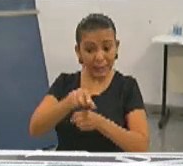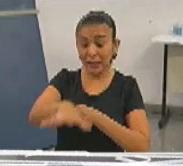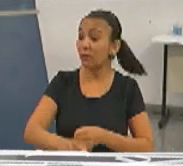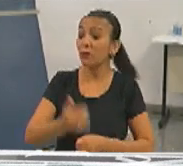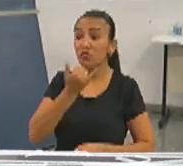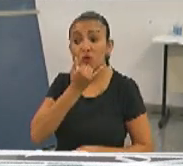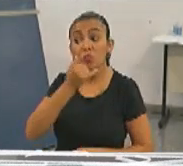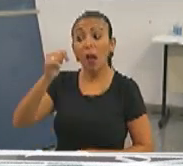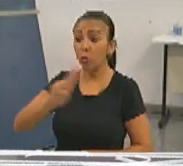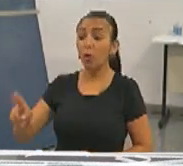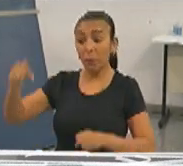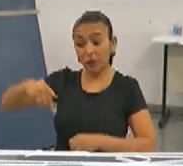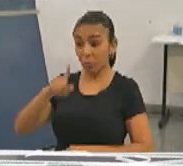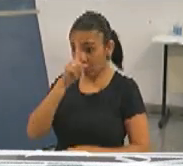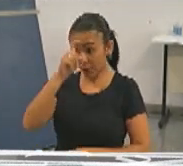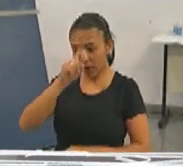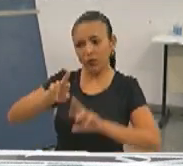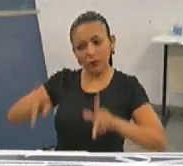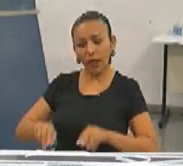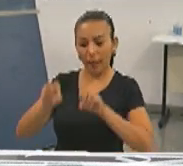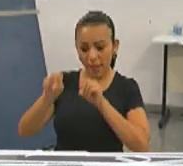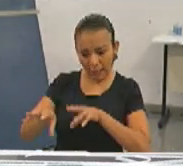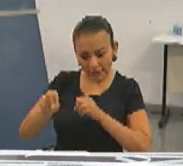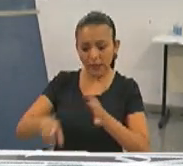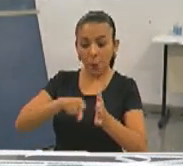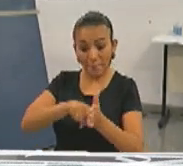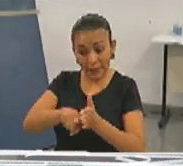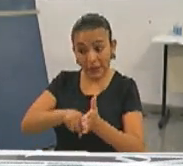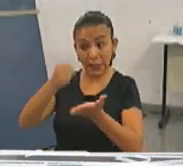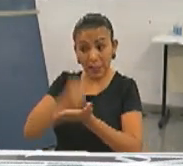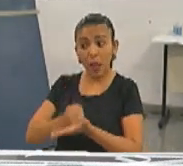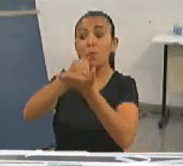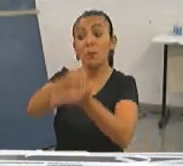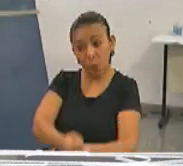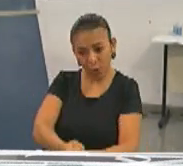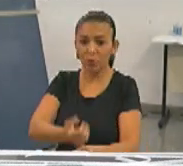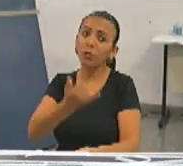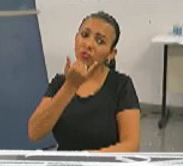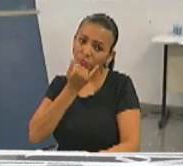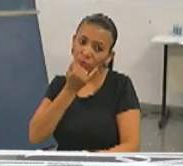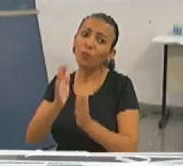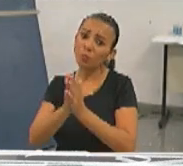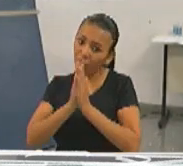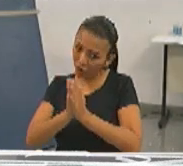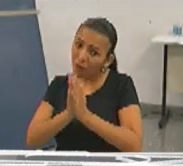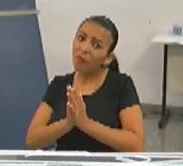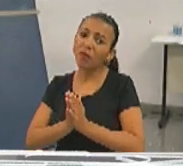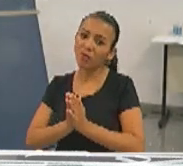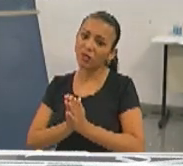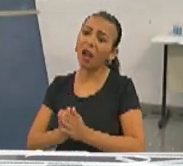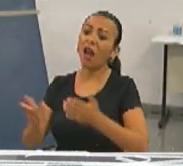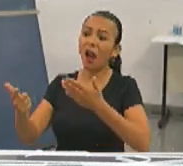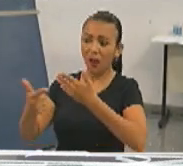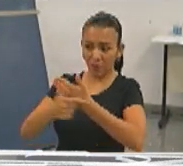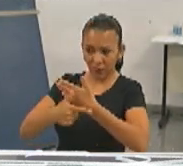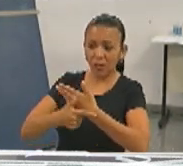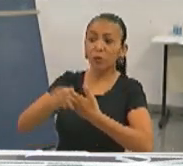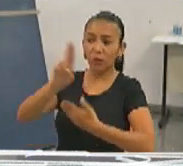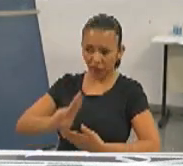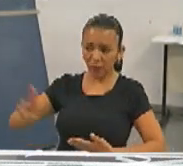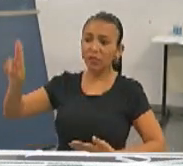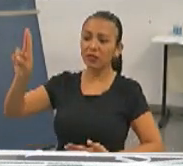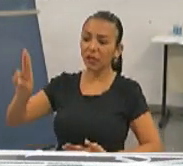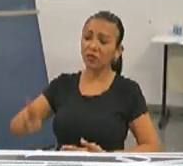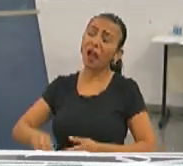continuar falando de ensino, pesquisa e assistência. Por favor, é função da universidade promover a